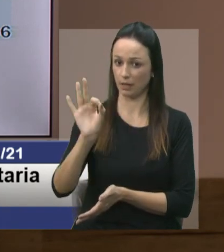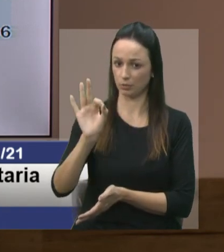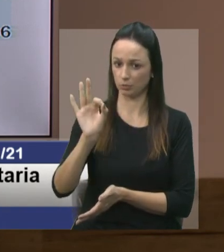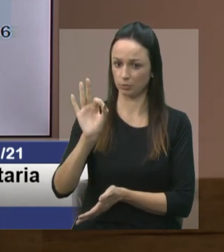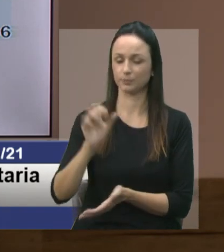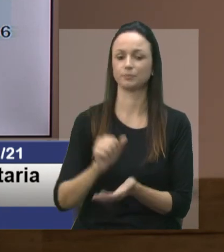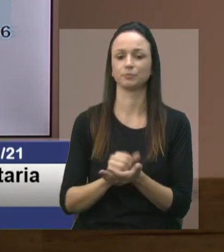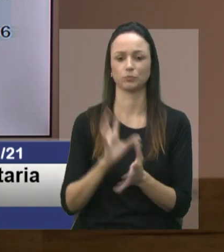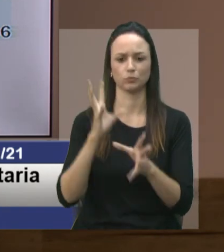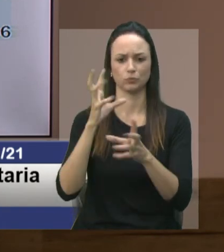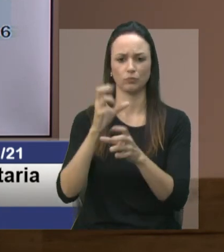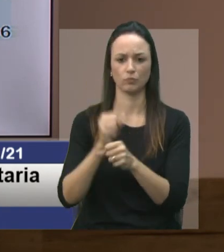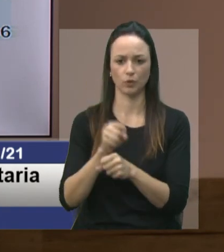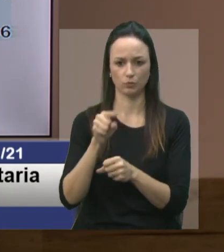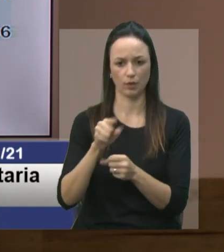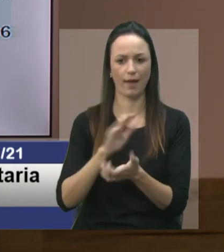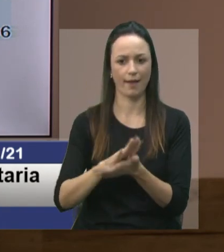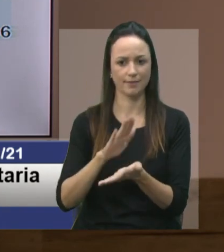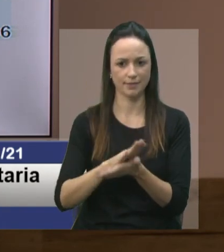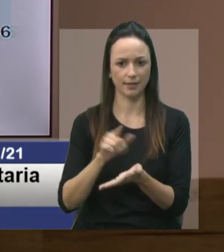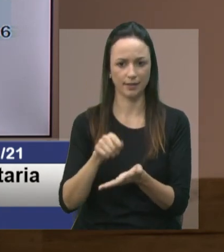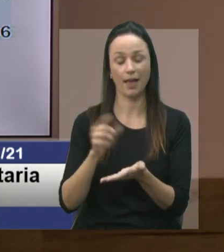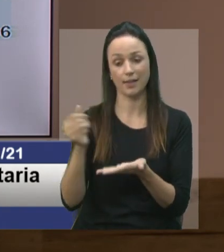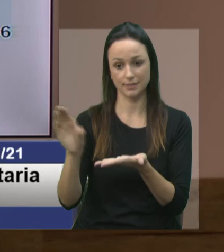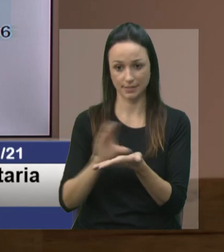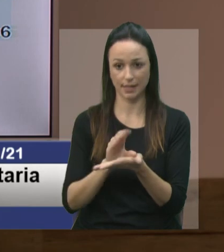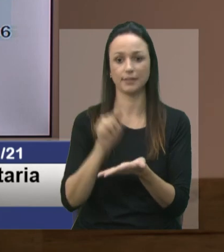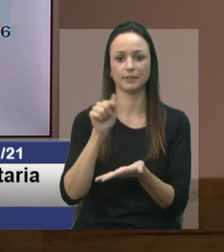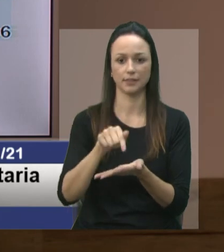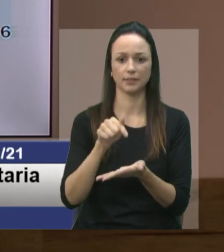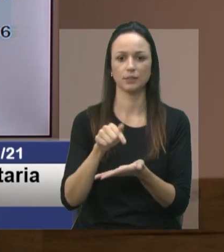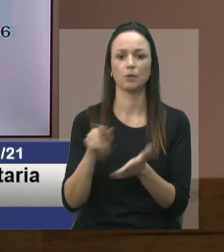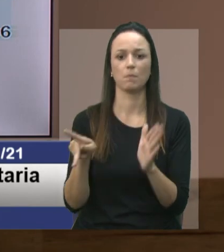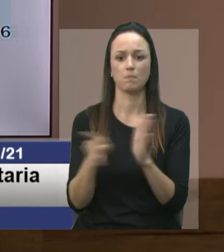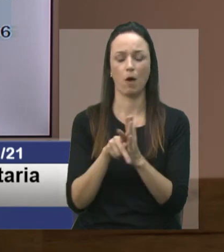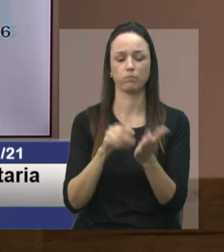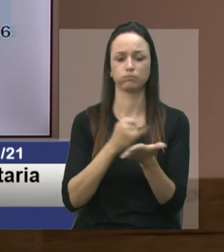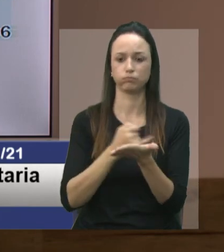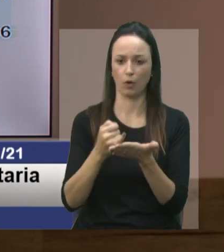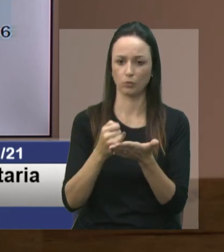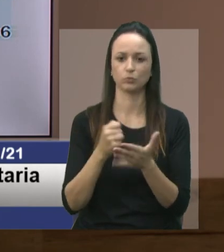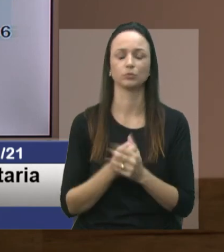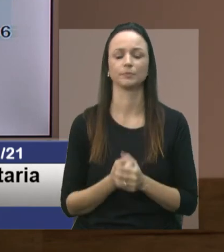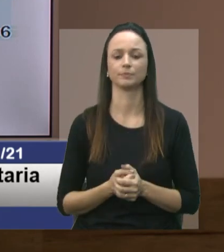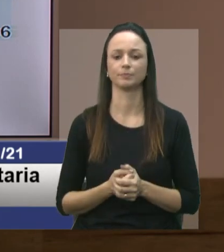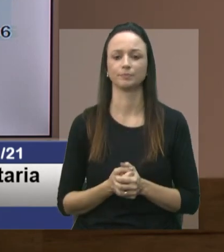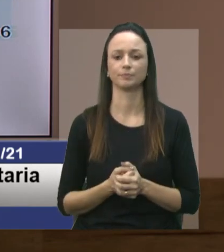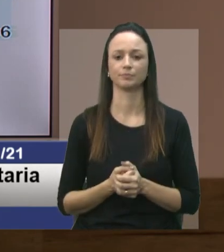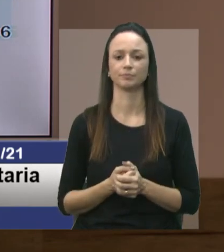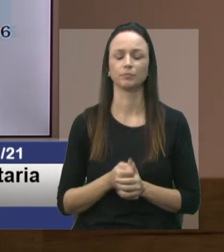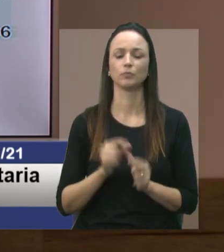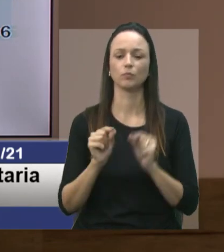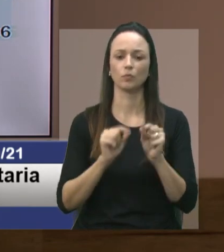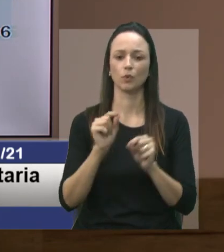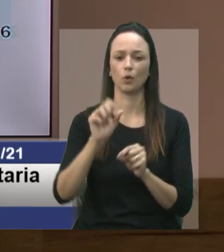26,66% do total das receitas estimadas de impostos próprios, que